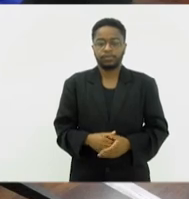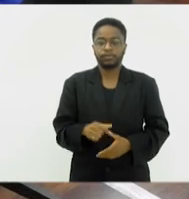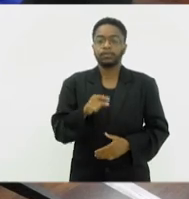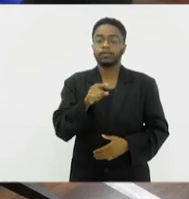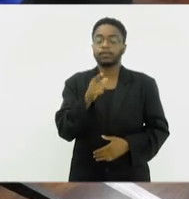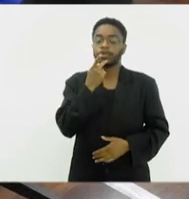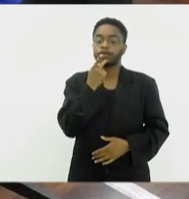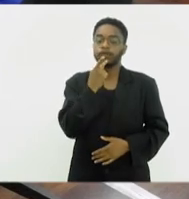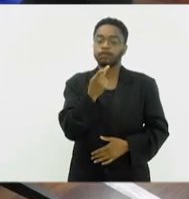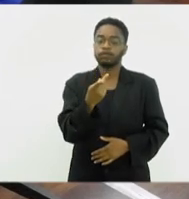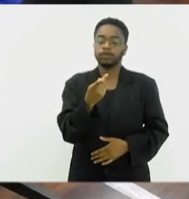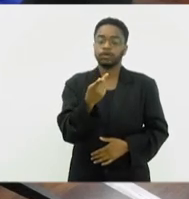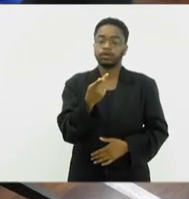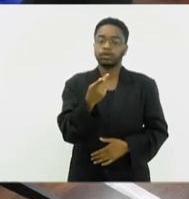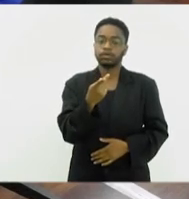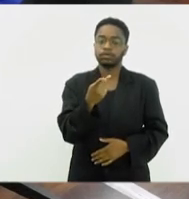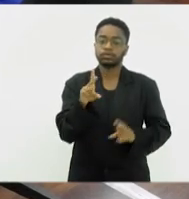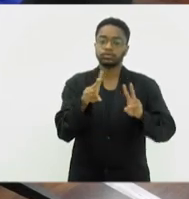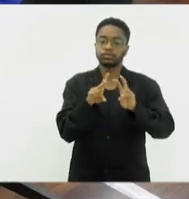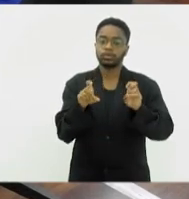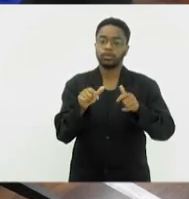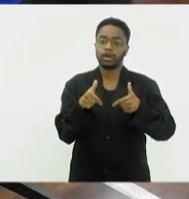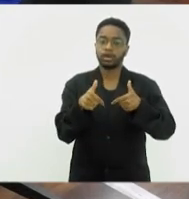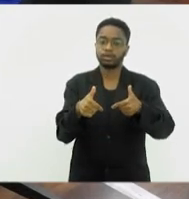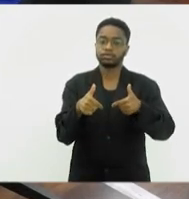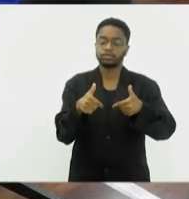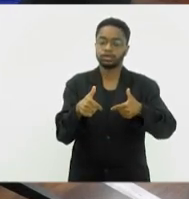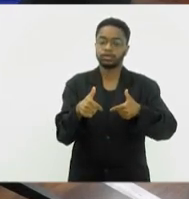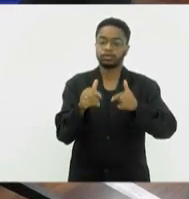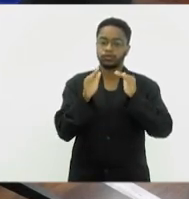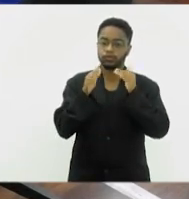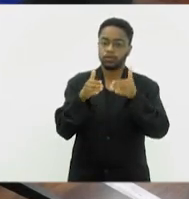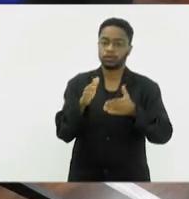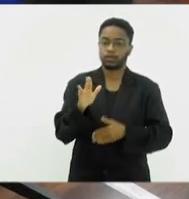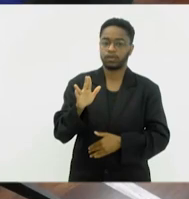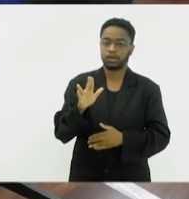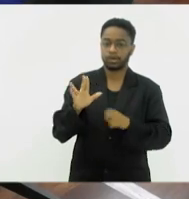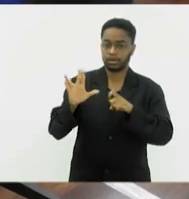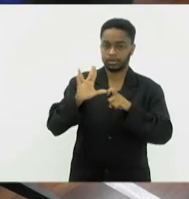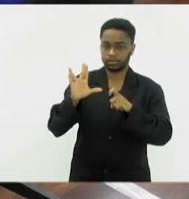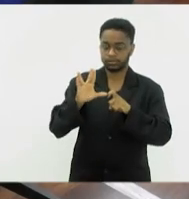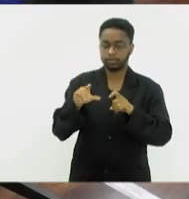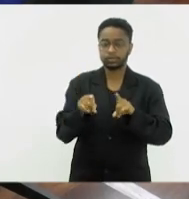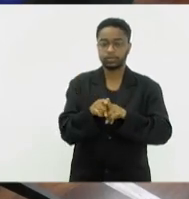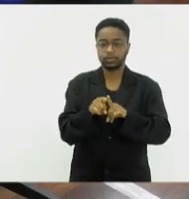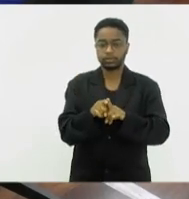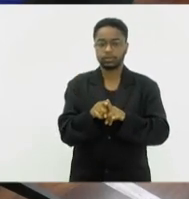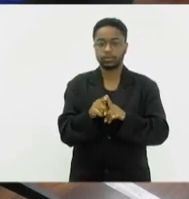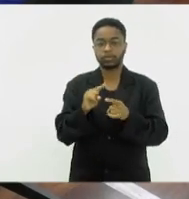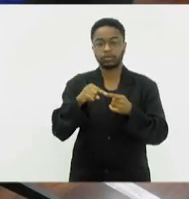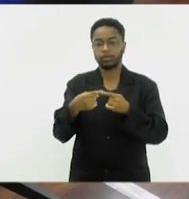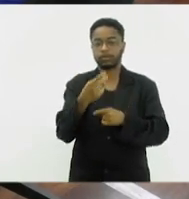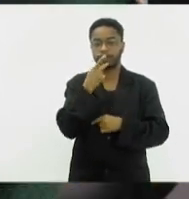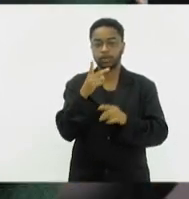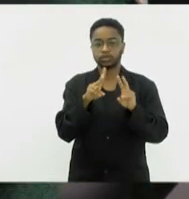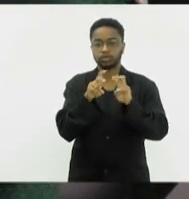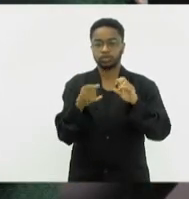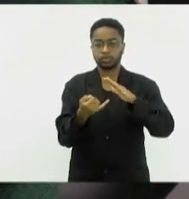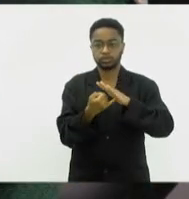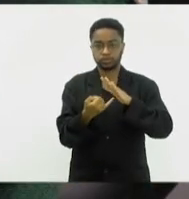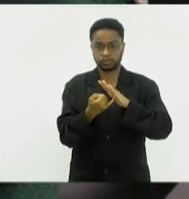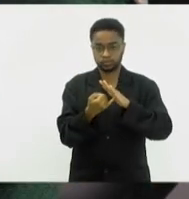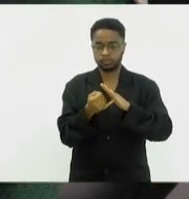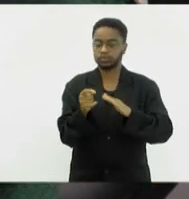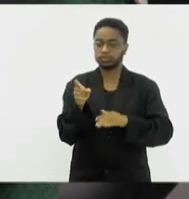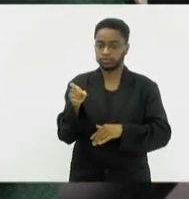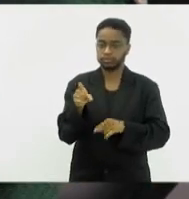fala muito aqui dessa atuação em relação à cannabis medicinal, depois fala de fato sobre o Instituto Humanitas, que aí, Vossa